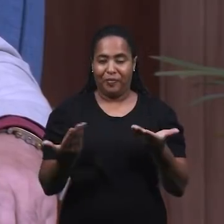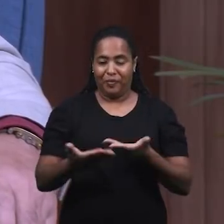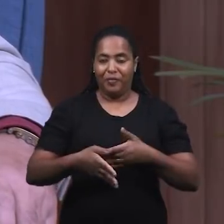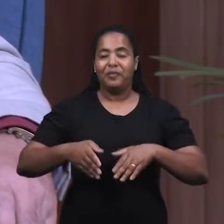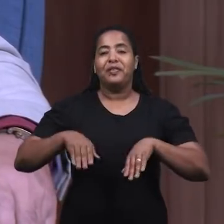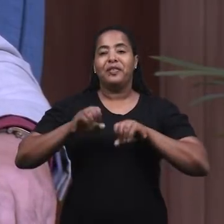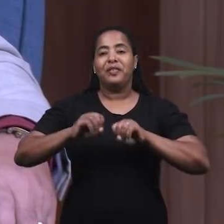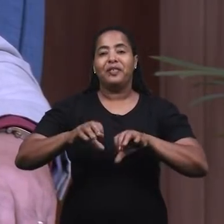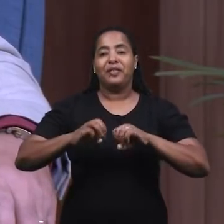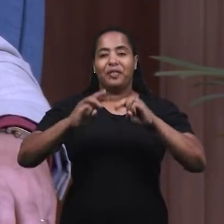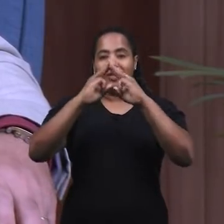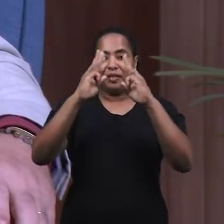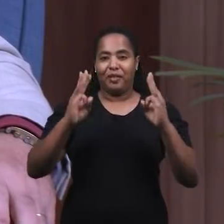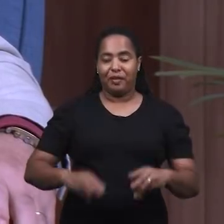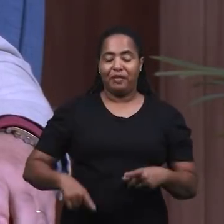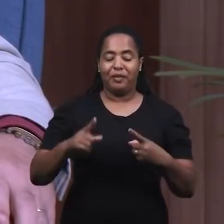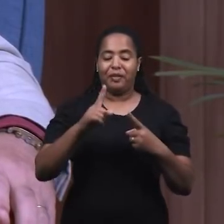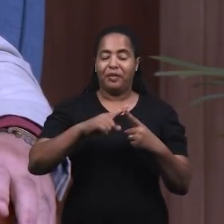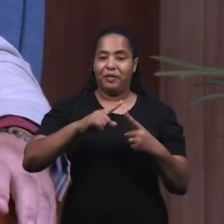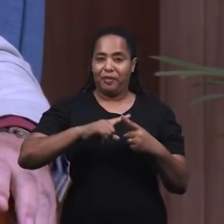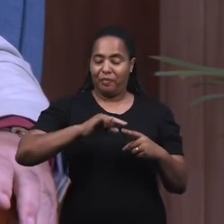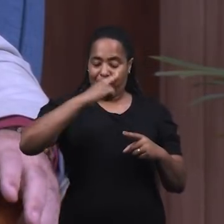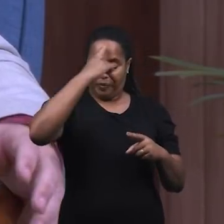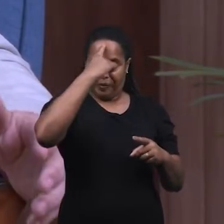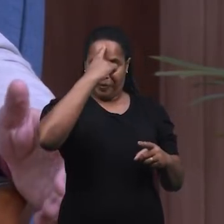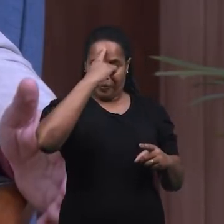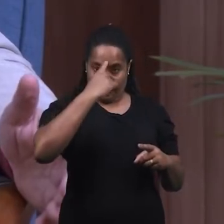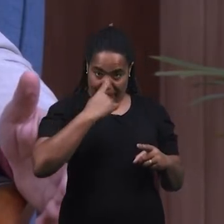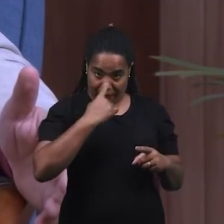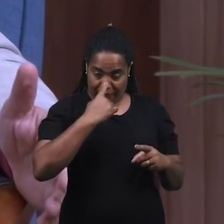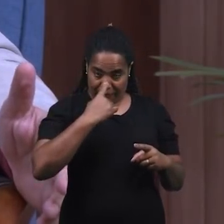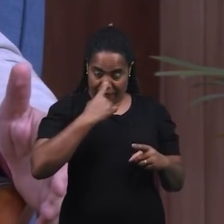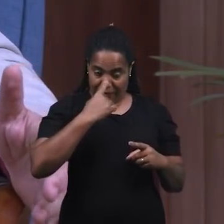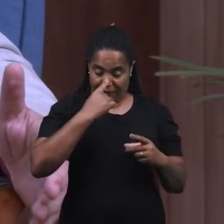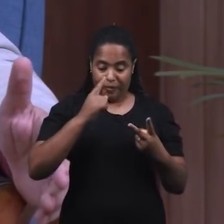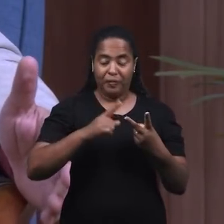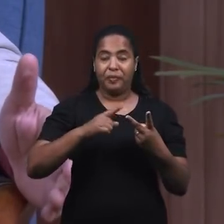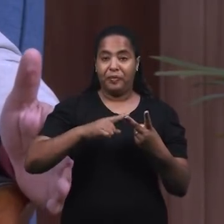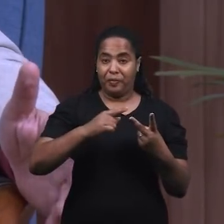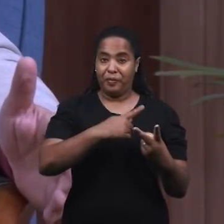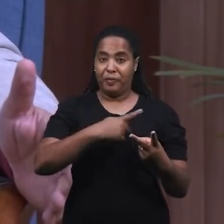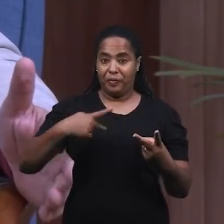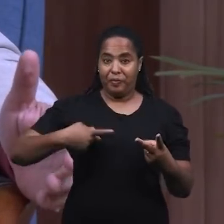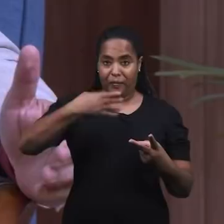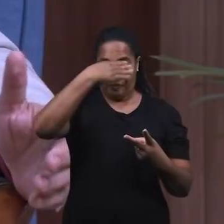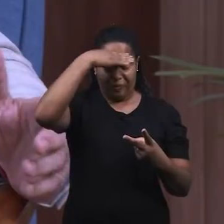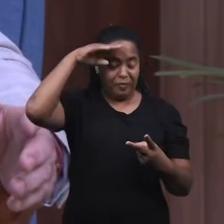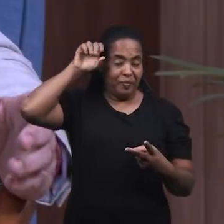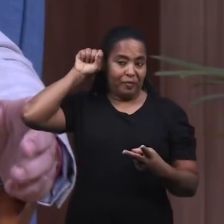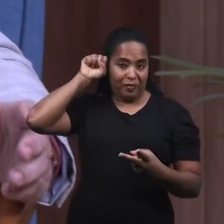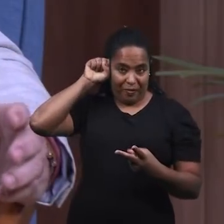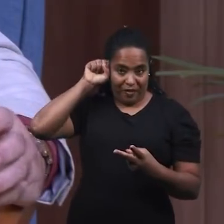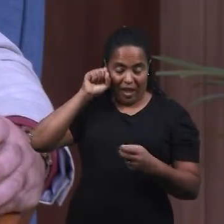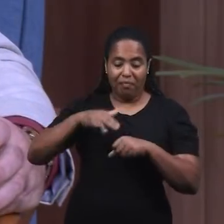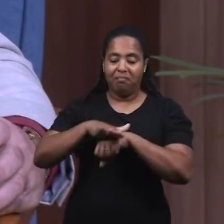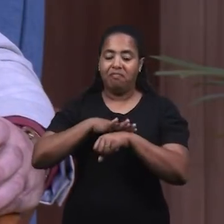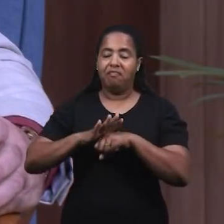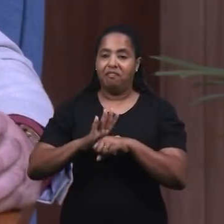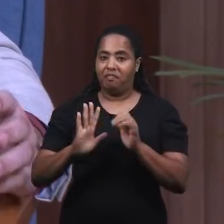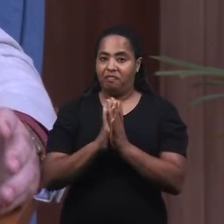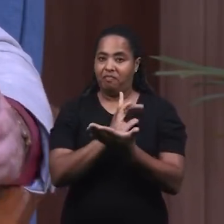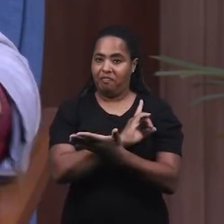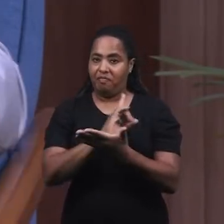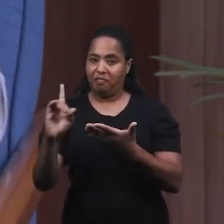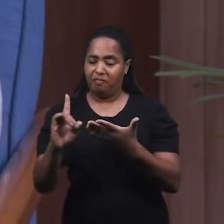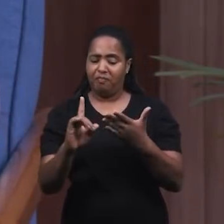do Manaim, eu recebo os pastores Daniel Moreira e Sérgio Souza para conversarmos sobre essa passagem bíblica e a aplicação profética